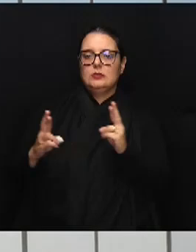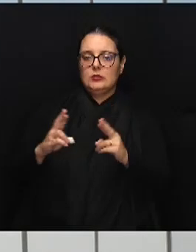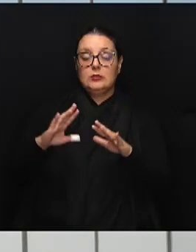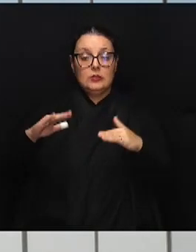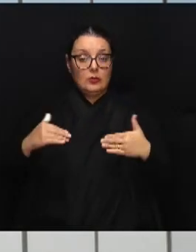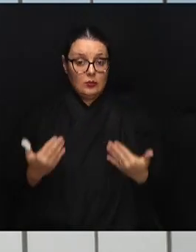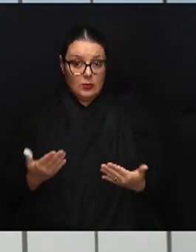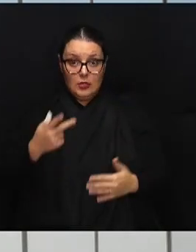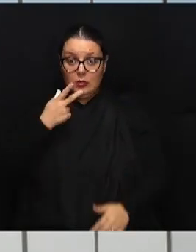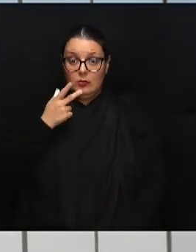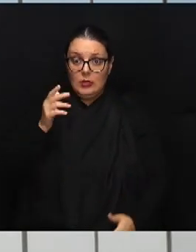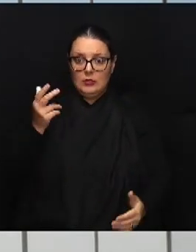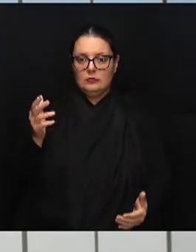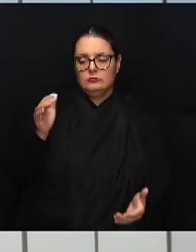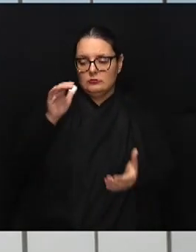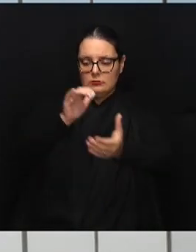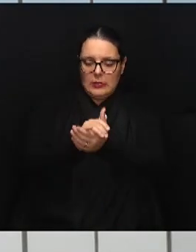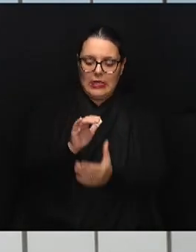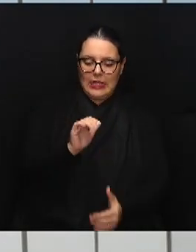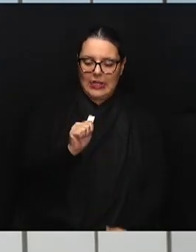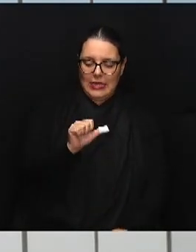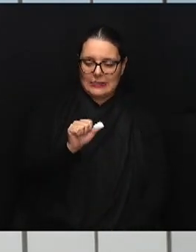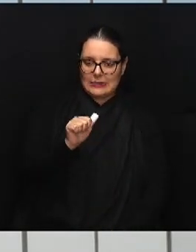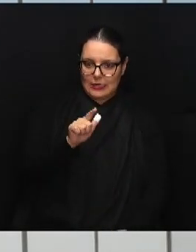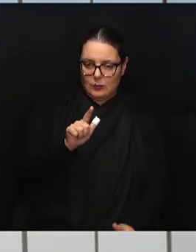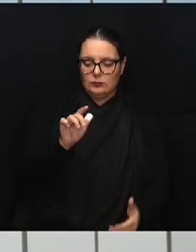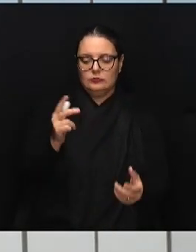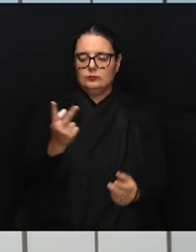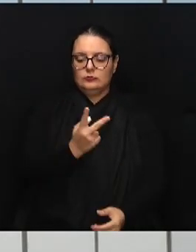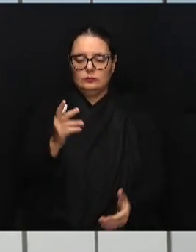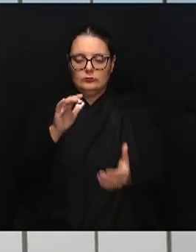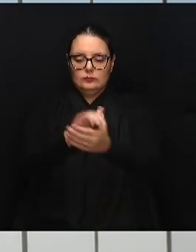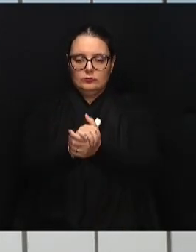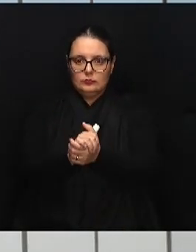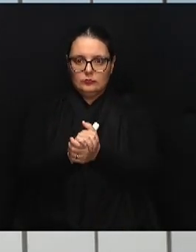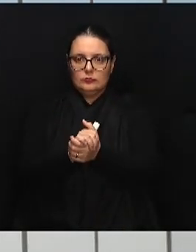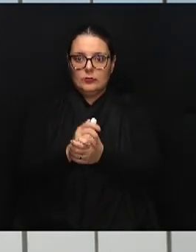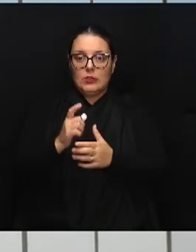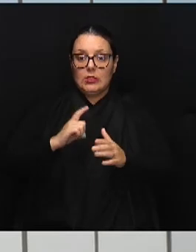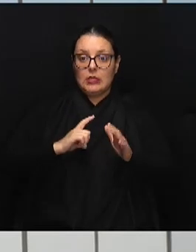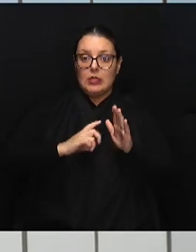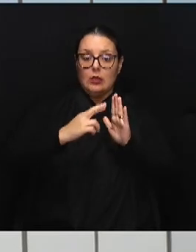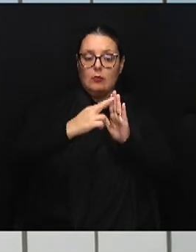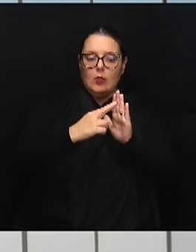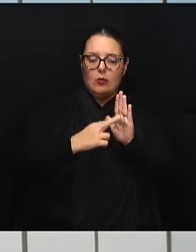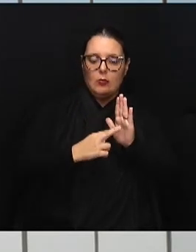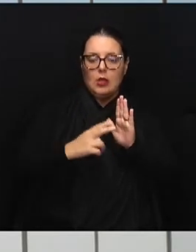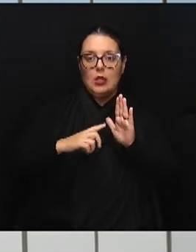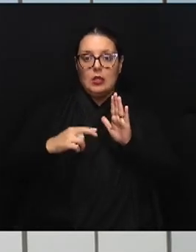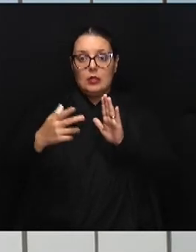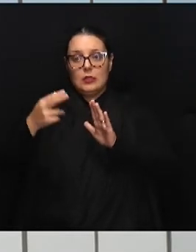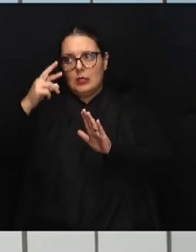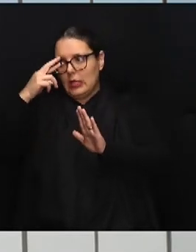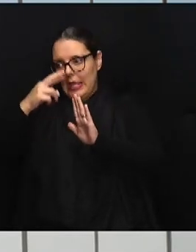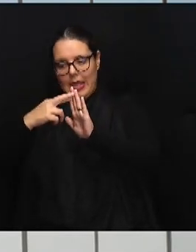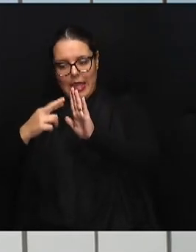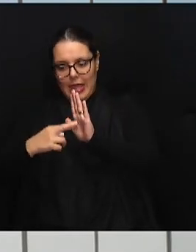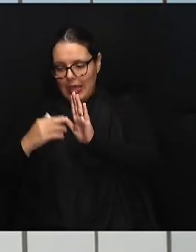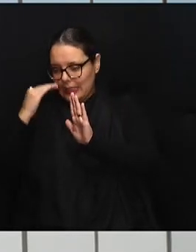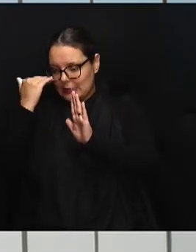gente fala em casal, nós já estamos entendendo que há um roteiro, que há um protocolo, uma forma de